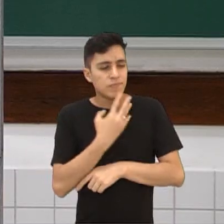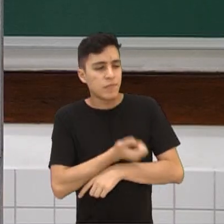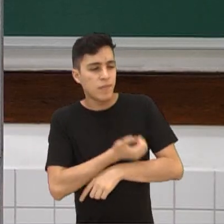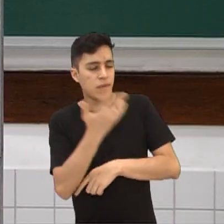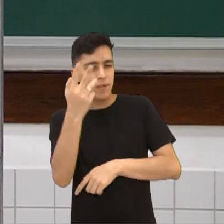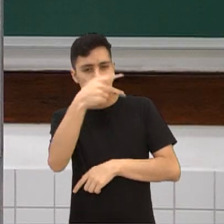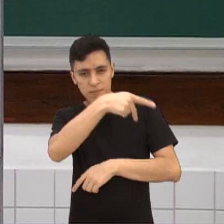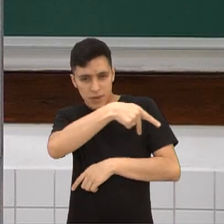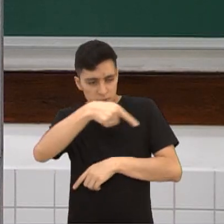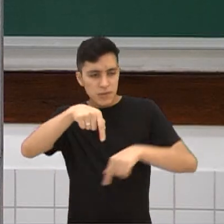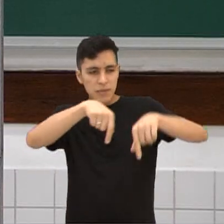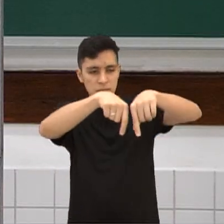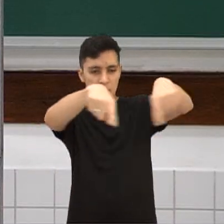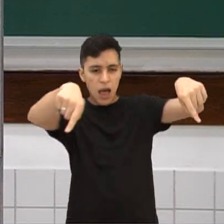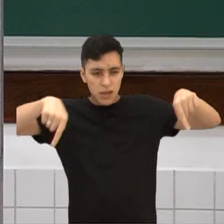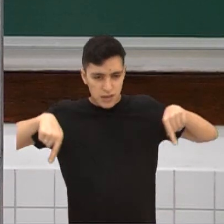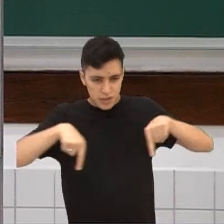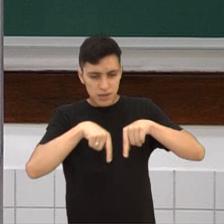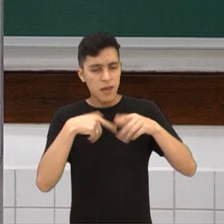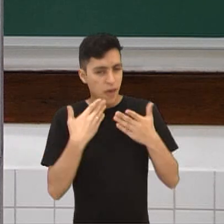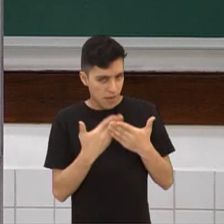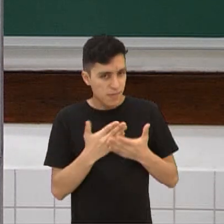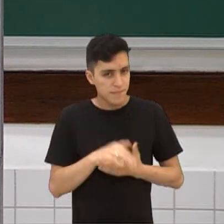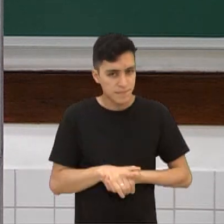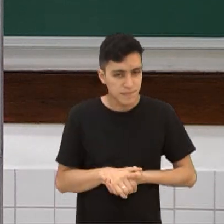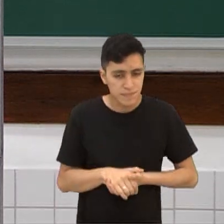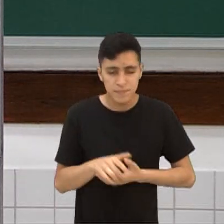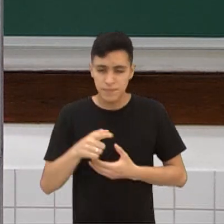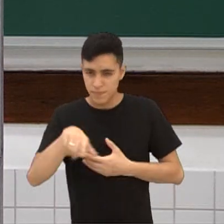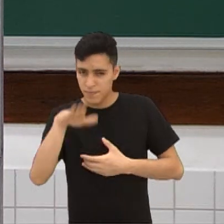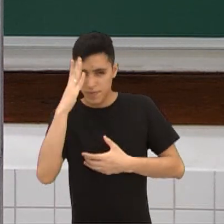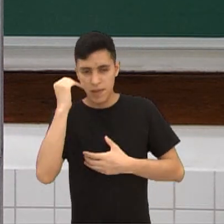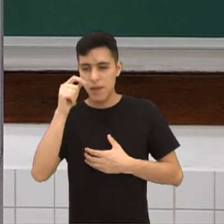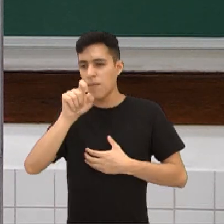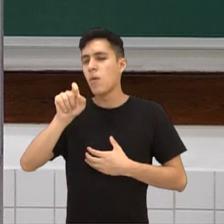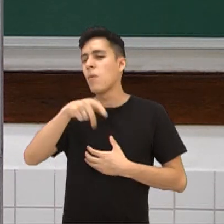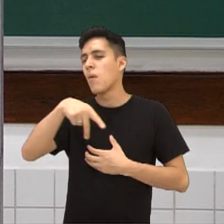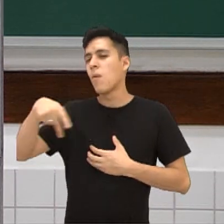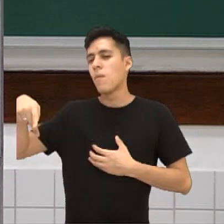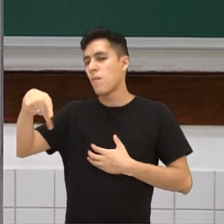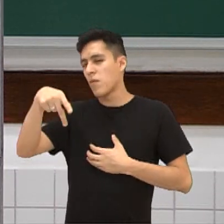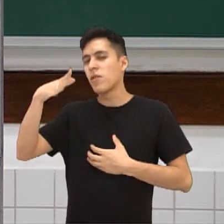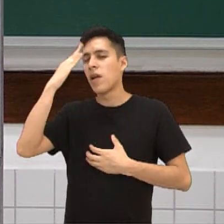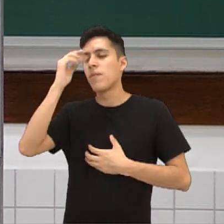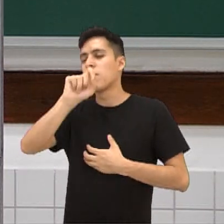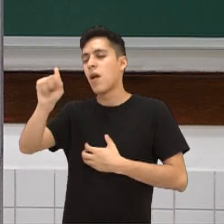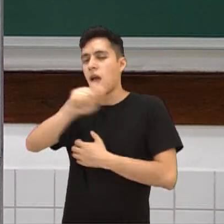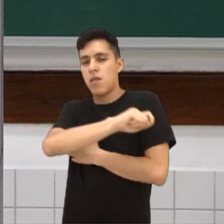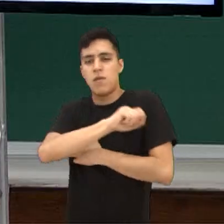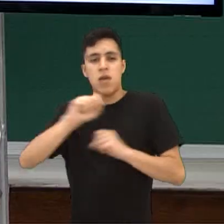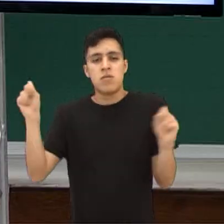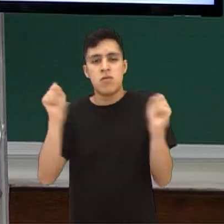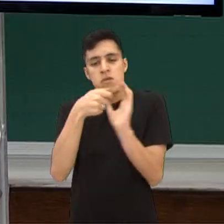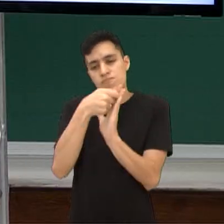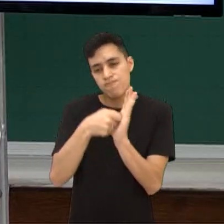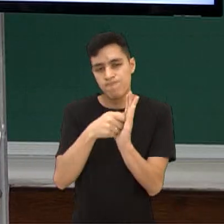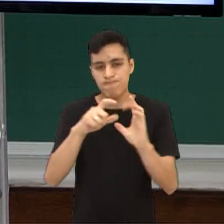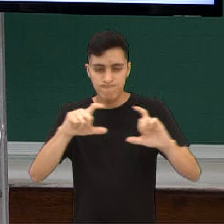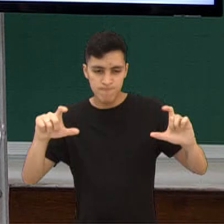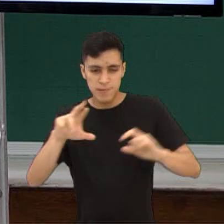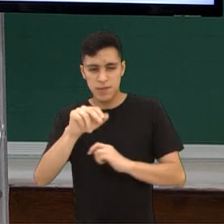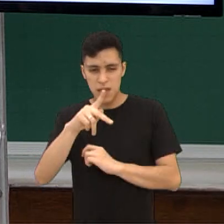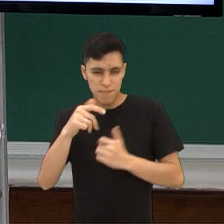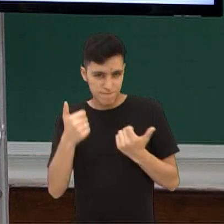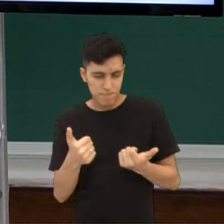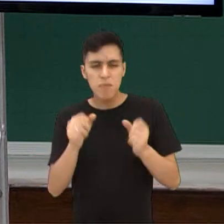também em sala de aula, sabe que a galera adora fazer letra de rap. Então eu vou dar só um pouquinho para você já tentar